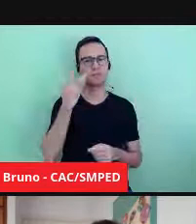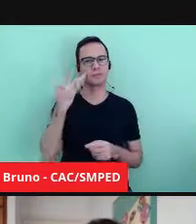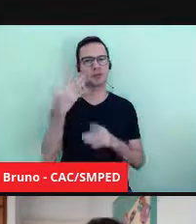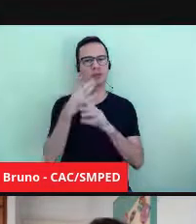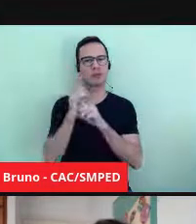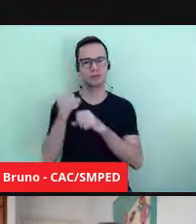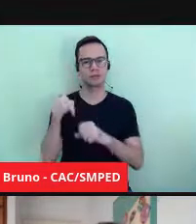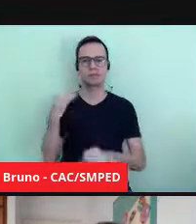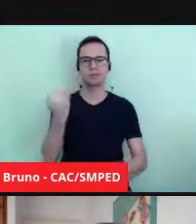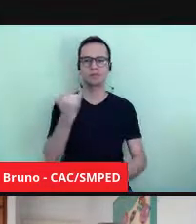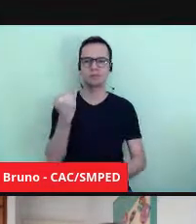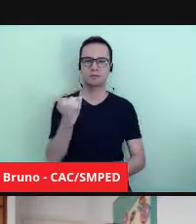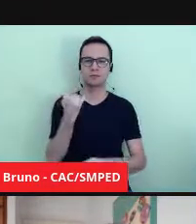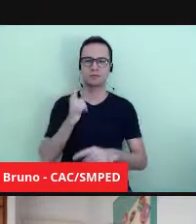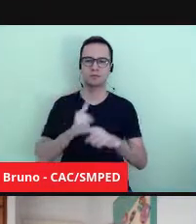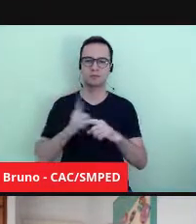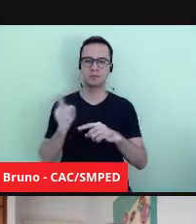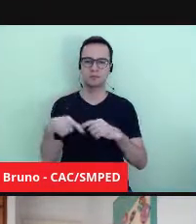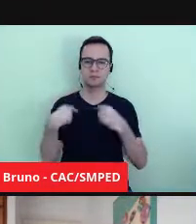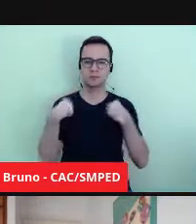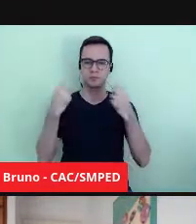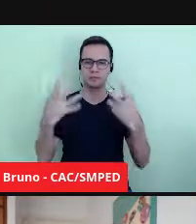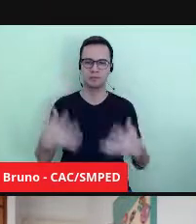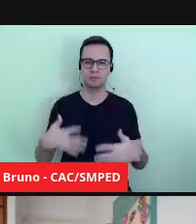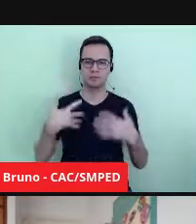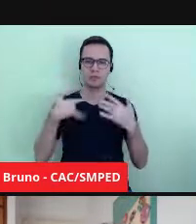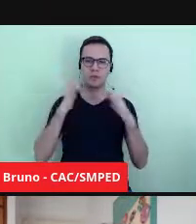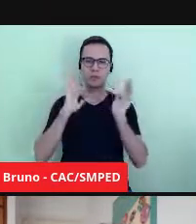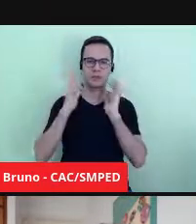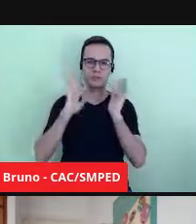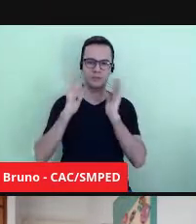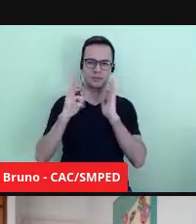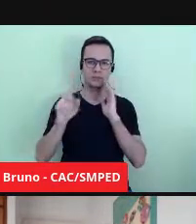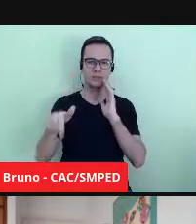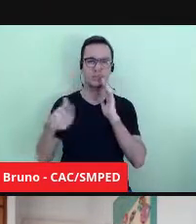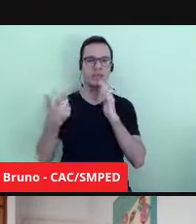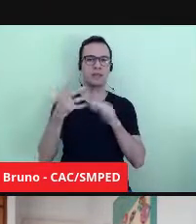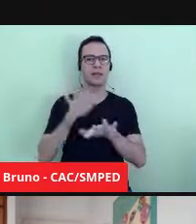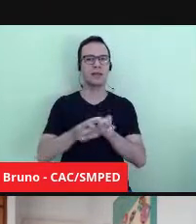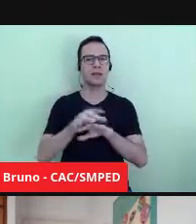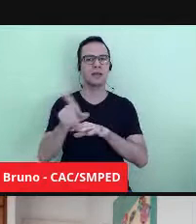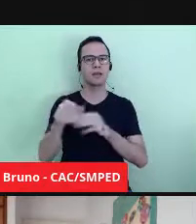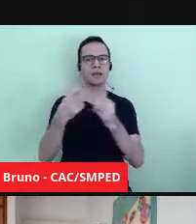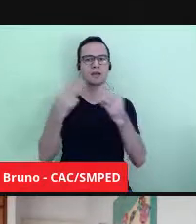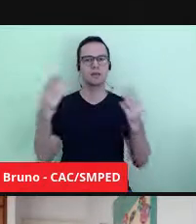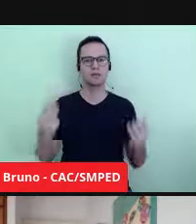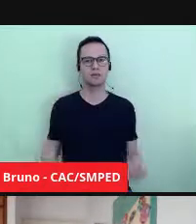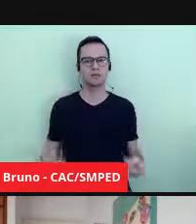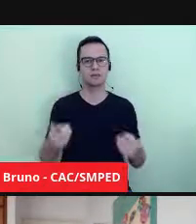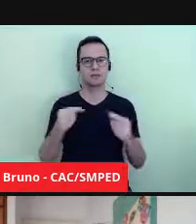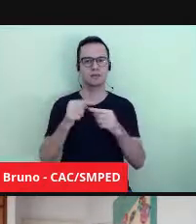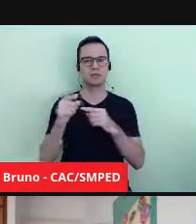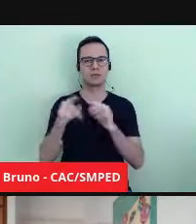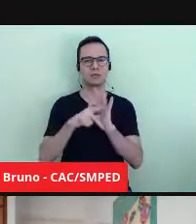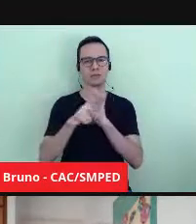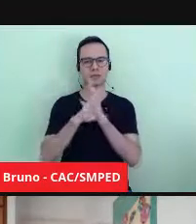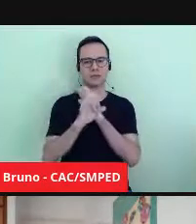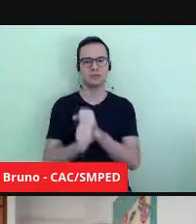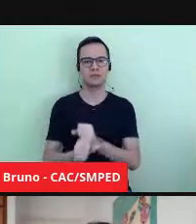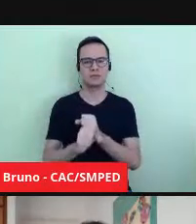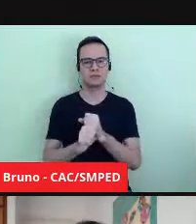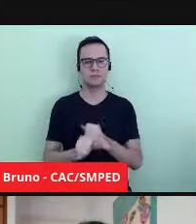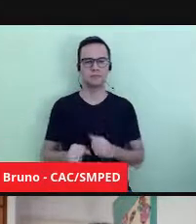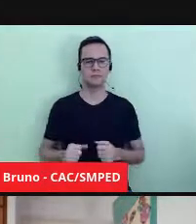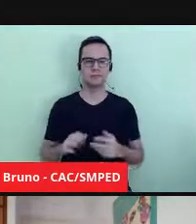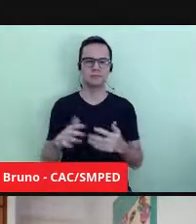muito significativo também para a gente trazer e pensar nessa questão da acessibilidade em museus a partir desse dado, né?